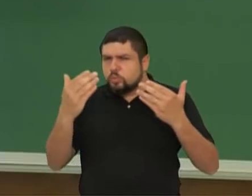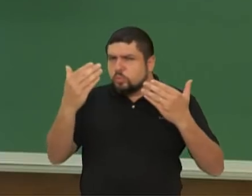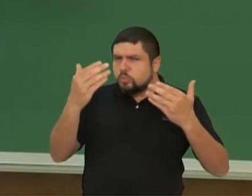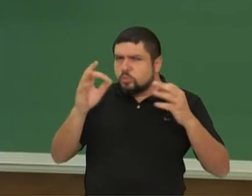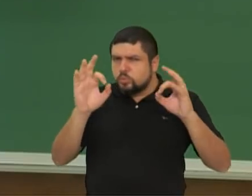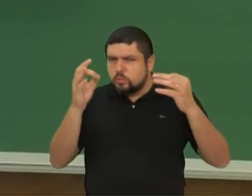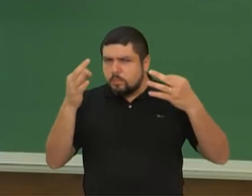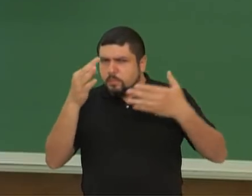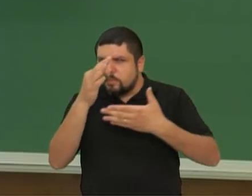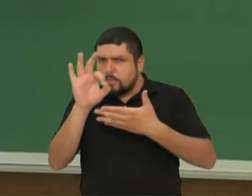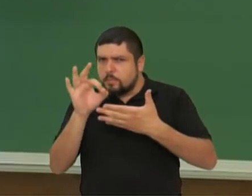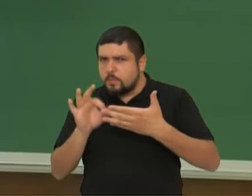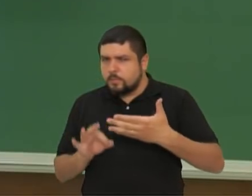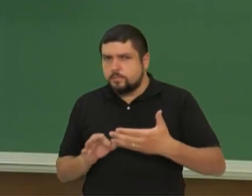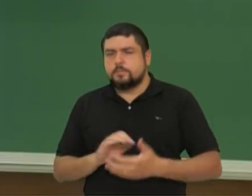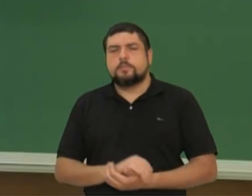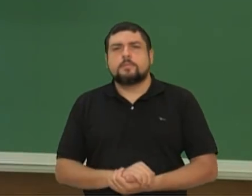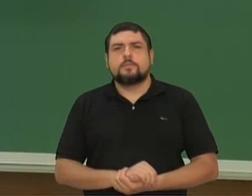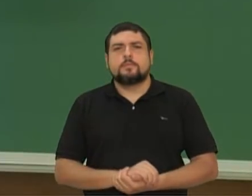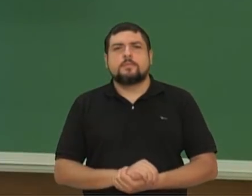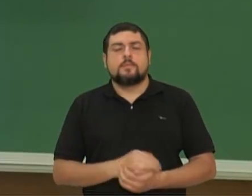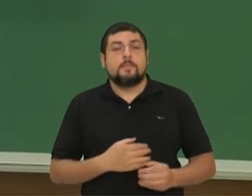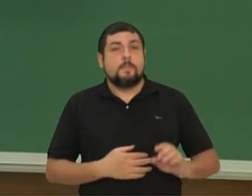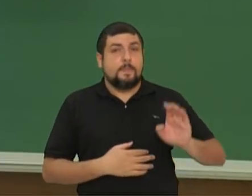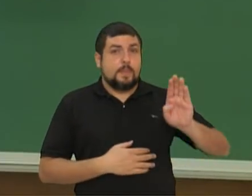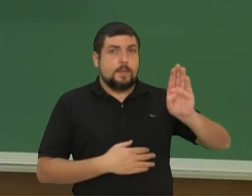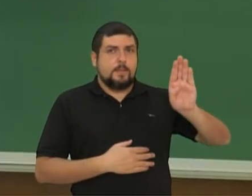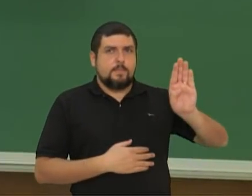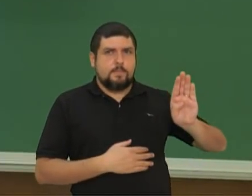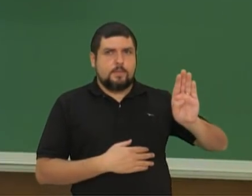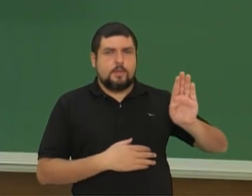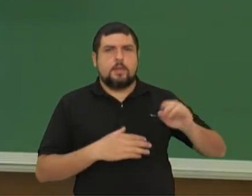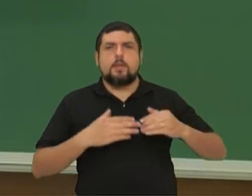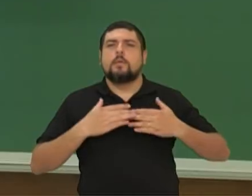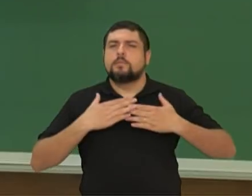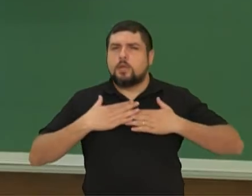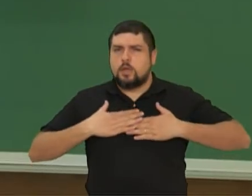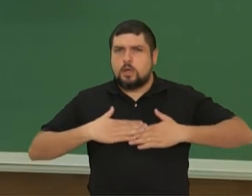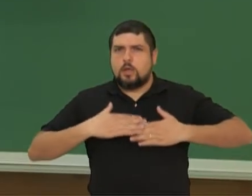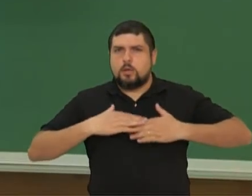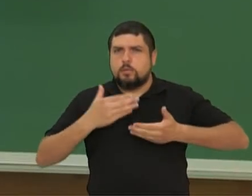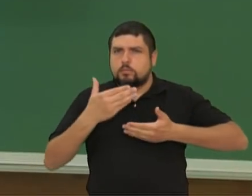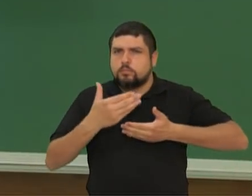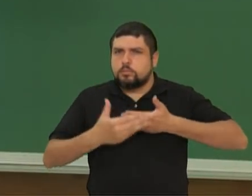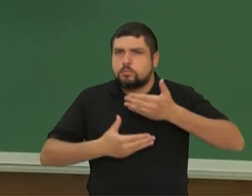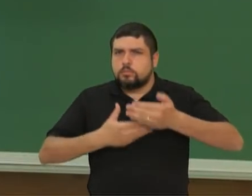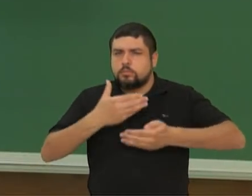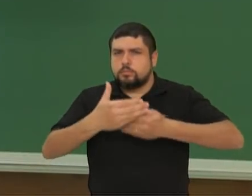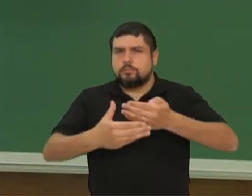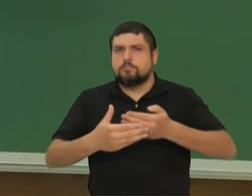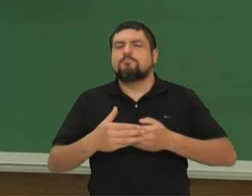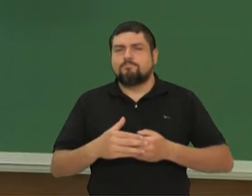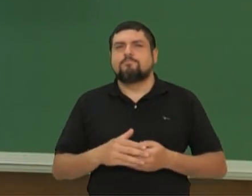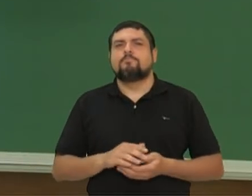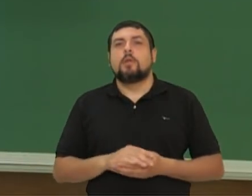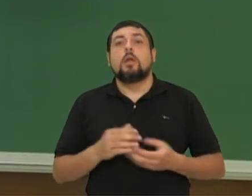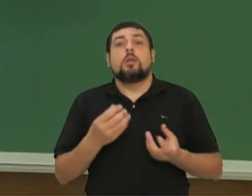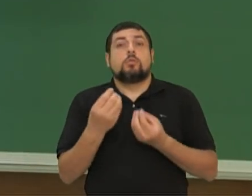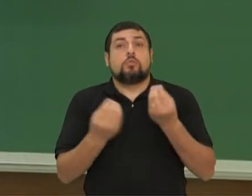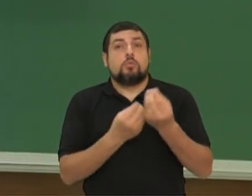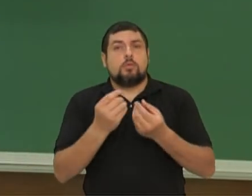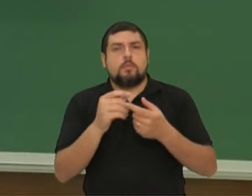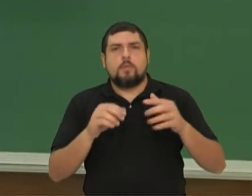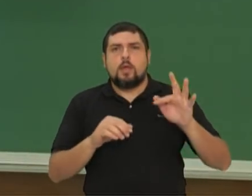bom? Bem, no item B agora, mais calmo, olha só. Vou pegar a minha